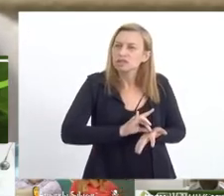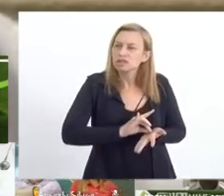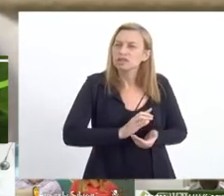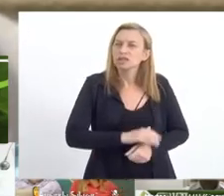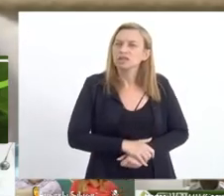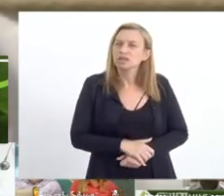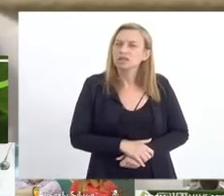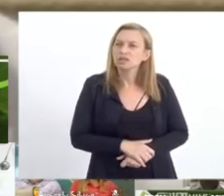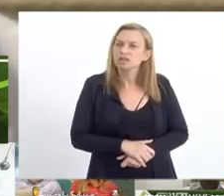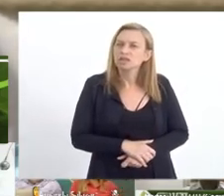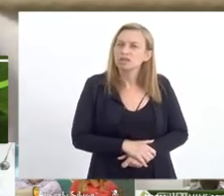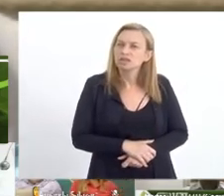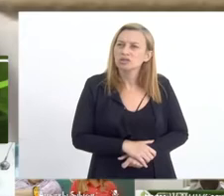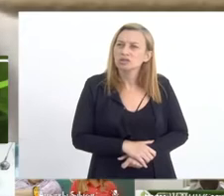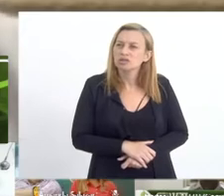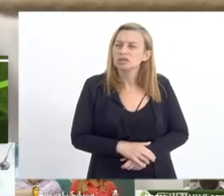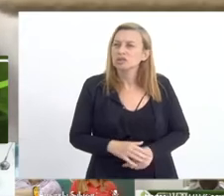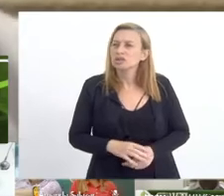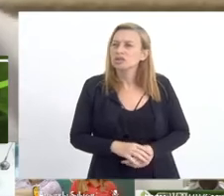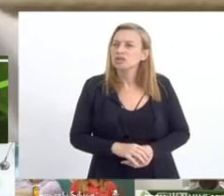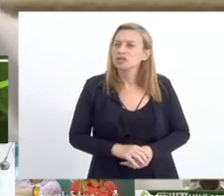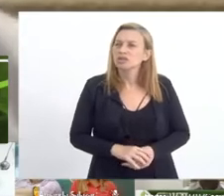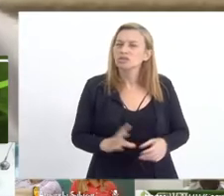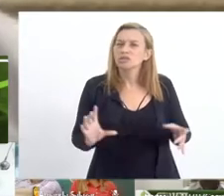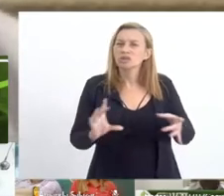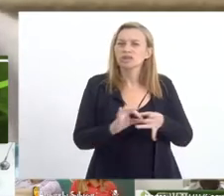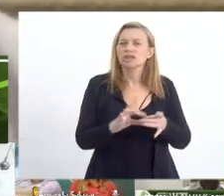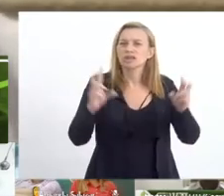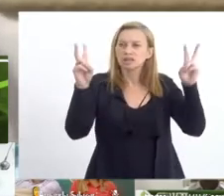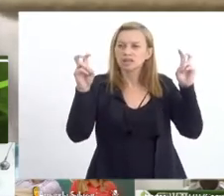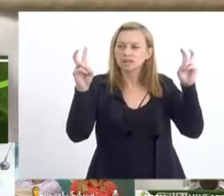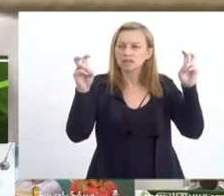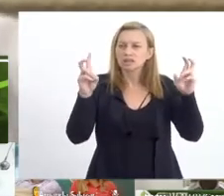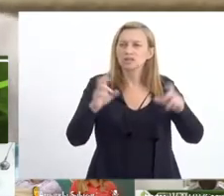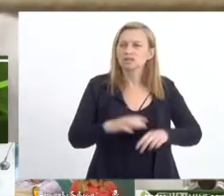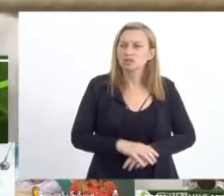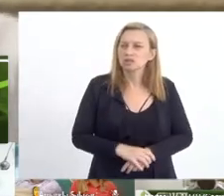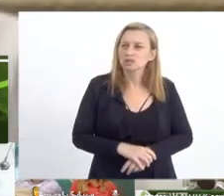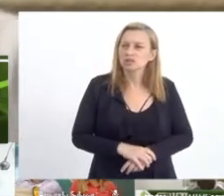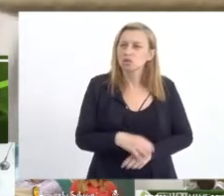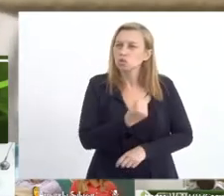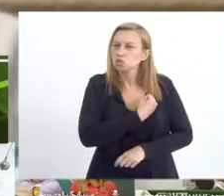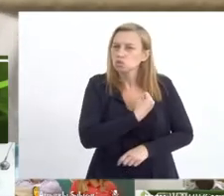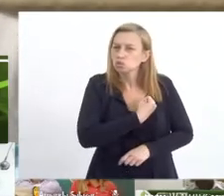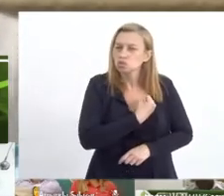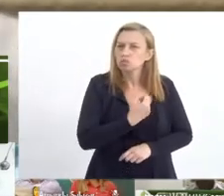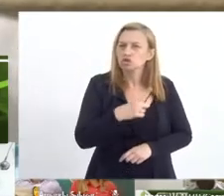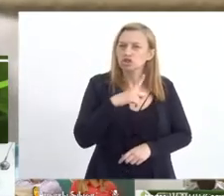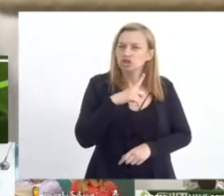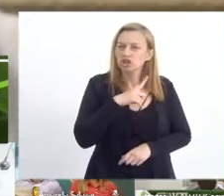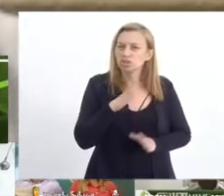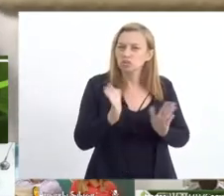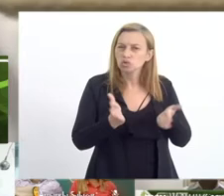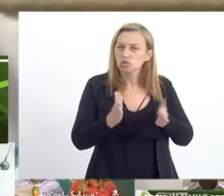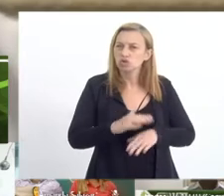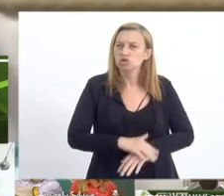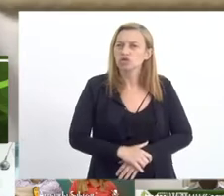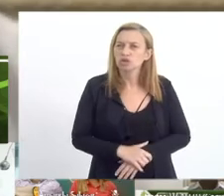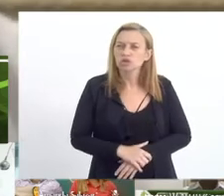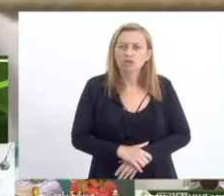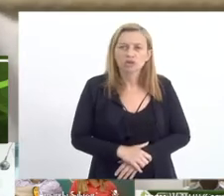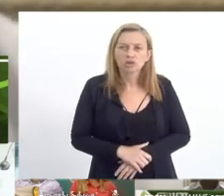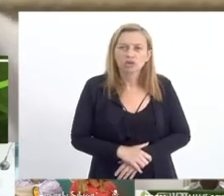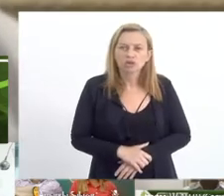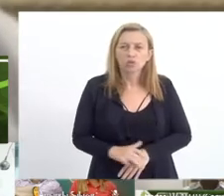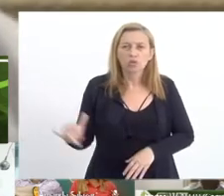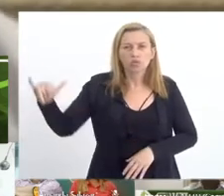né, a questão do aumento da malha, né, os números que nós temos, porque o